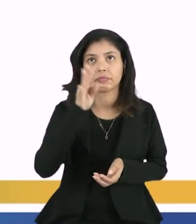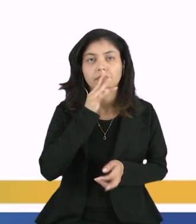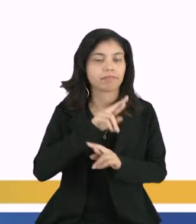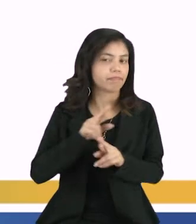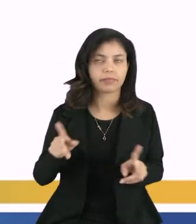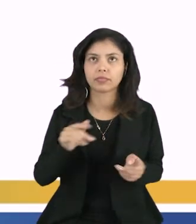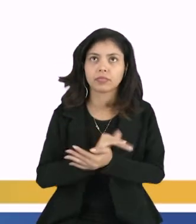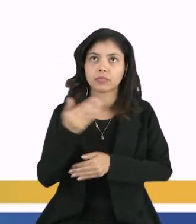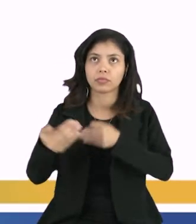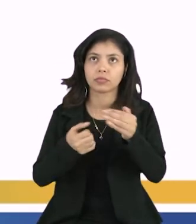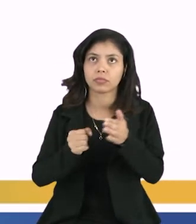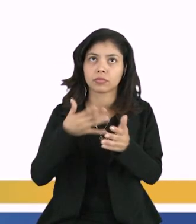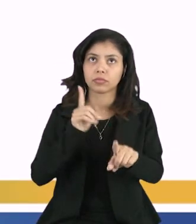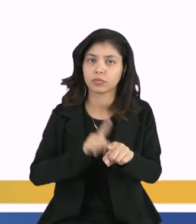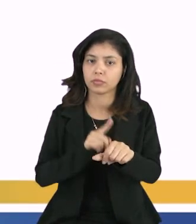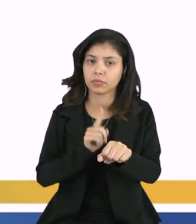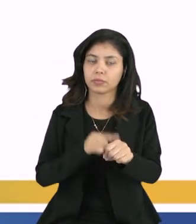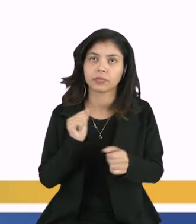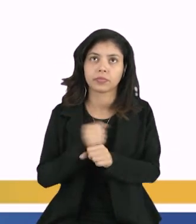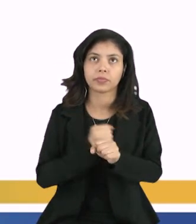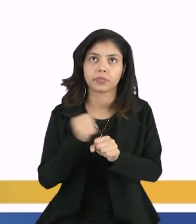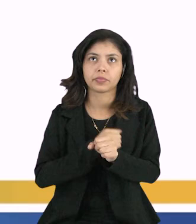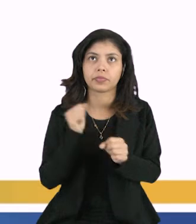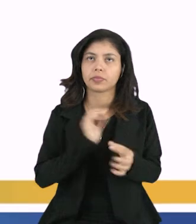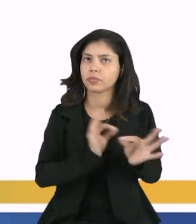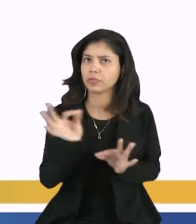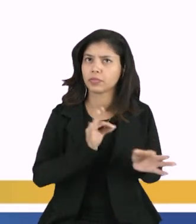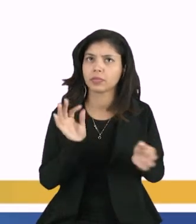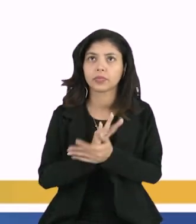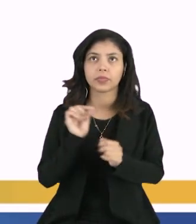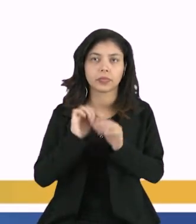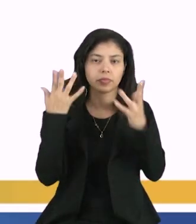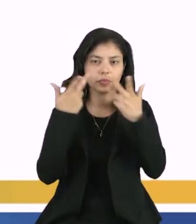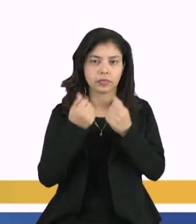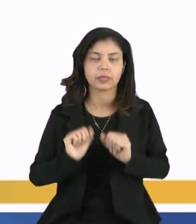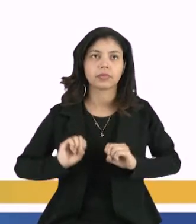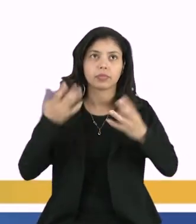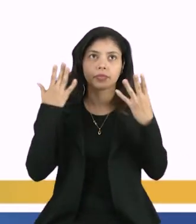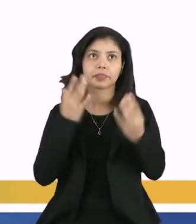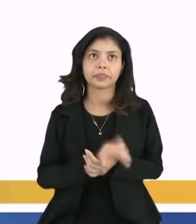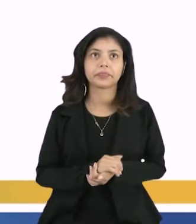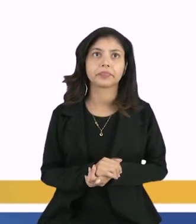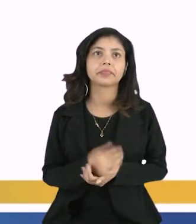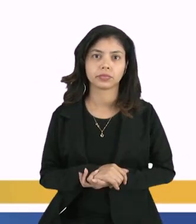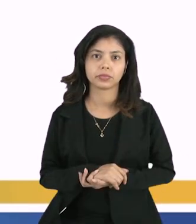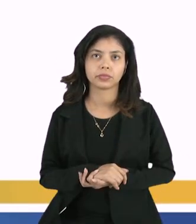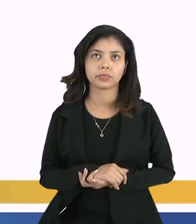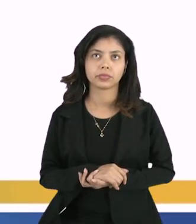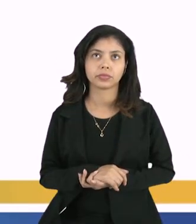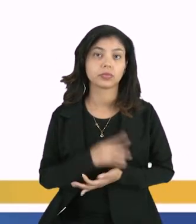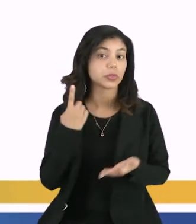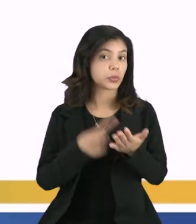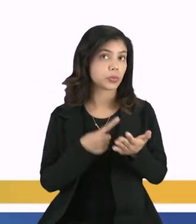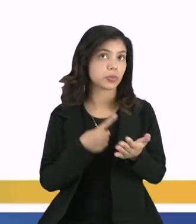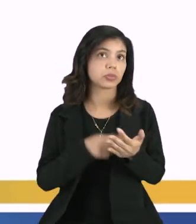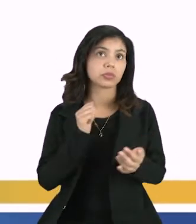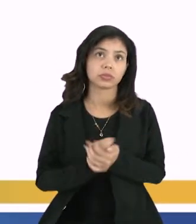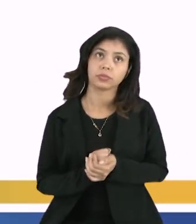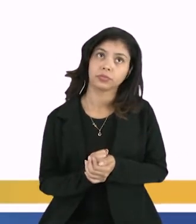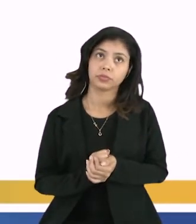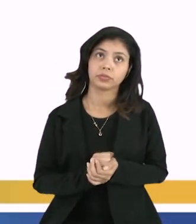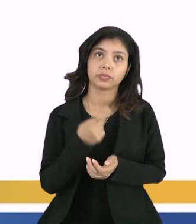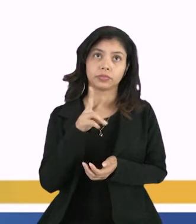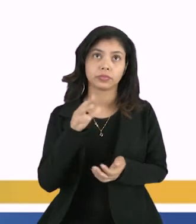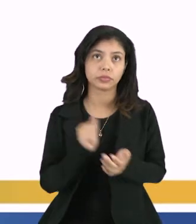é diferente. Durante todo o ano, os quadrilheiros se preparam para fazer bonito nos festivais, né? De acordo com o presidente